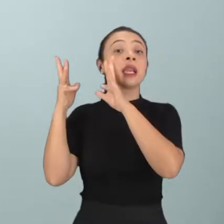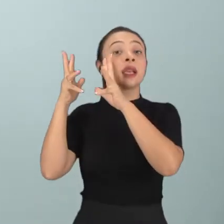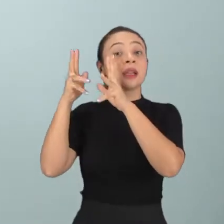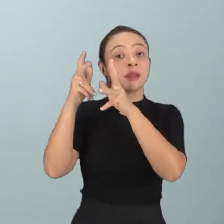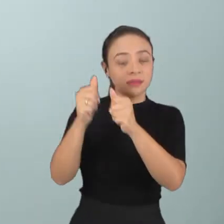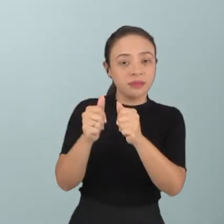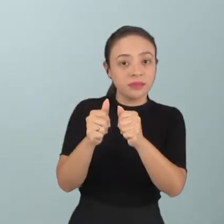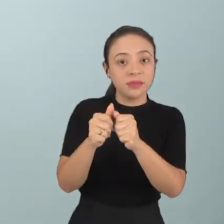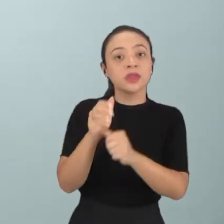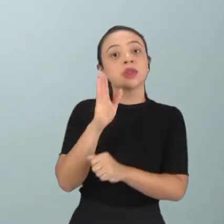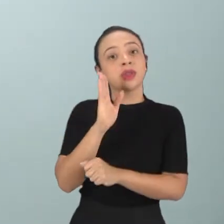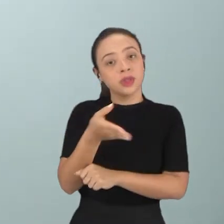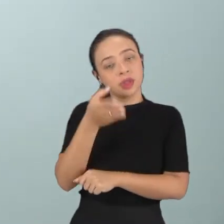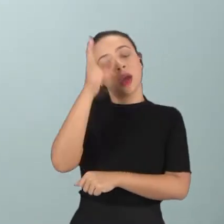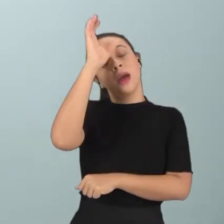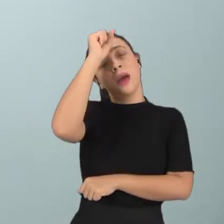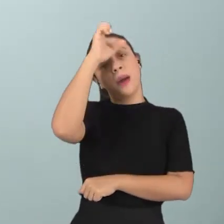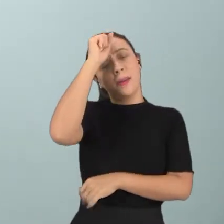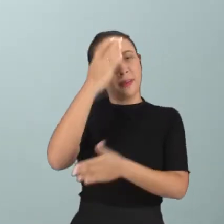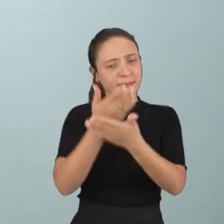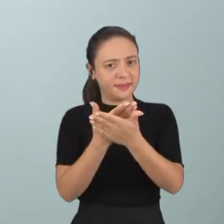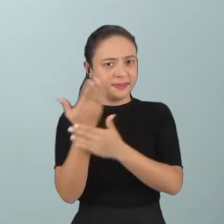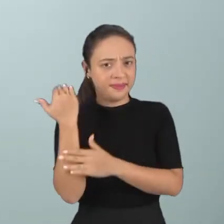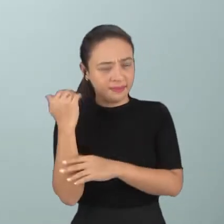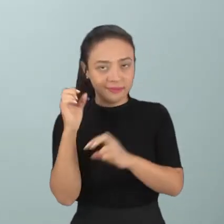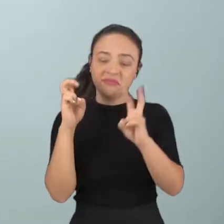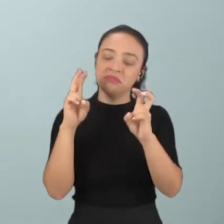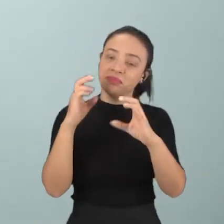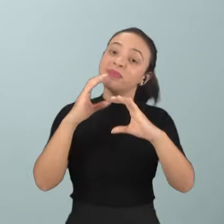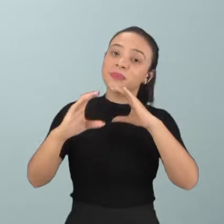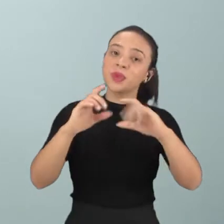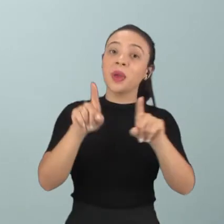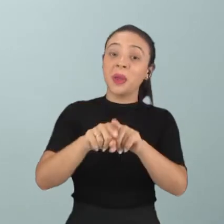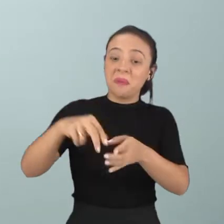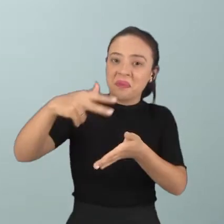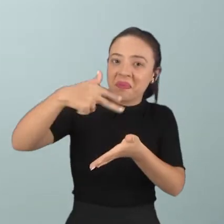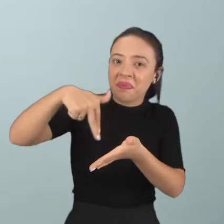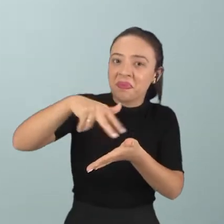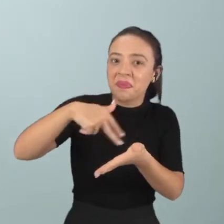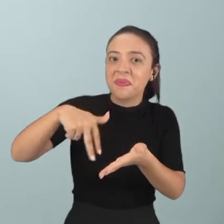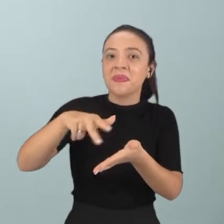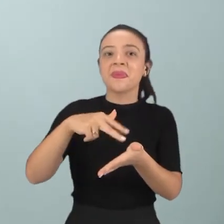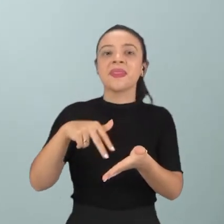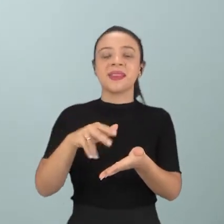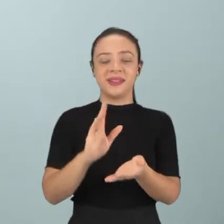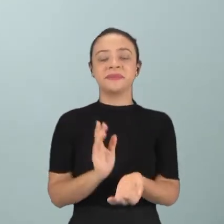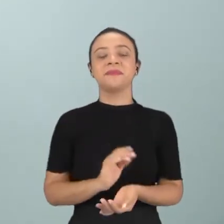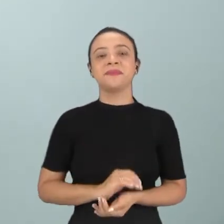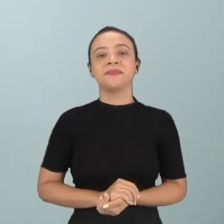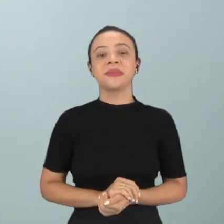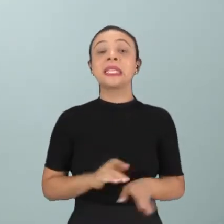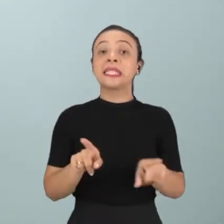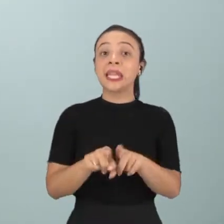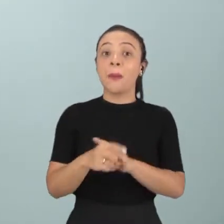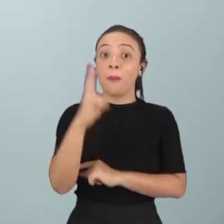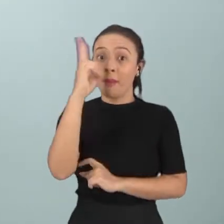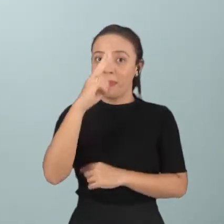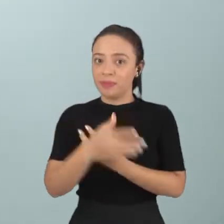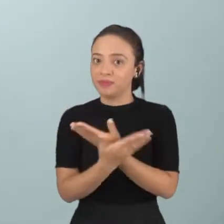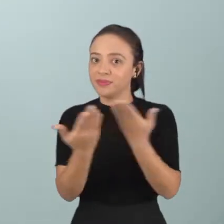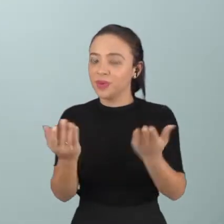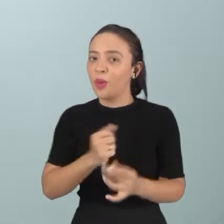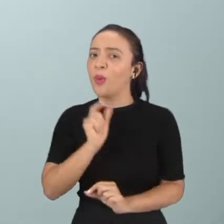alguns conteúdos que nós vimos em aulas passadas sobre música e dança parte 2. E eu quero lembrar